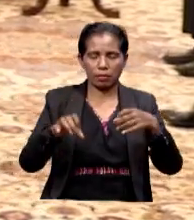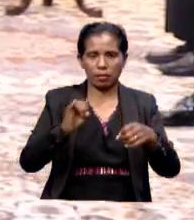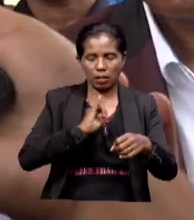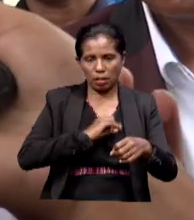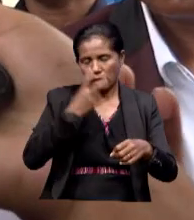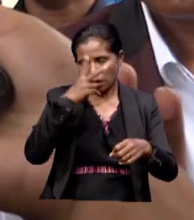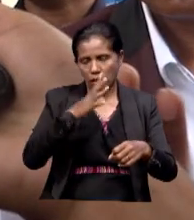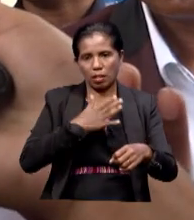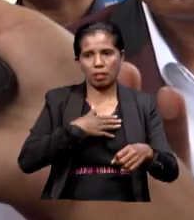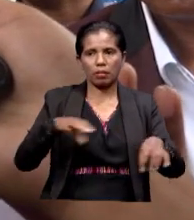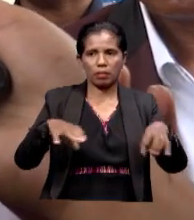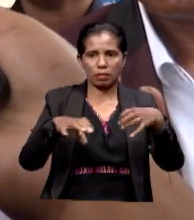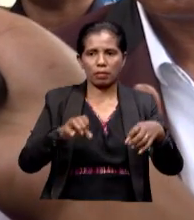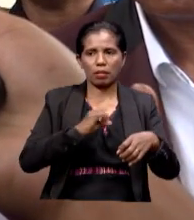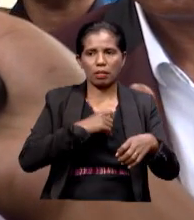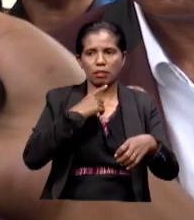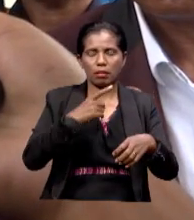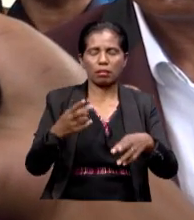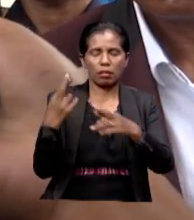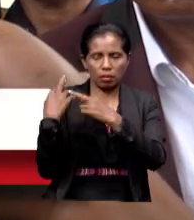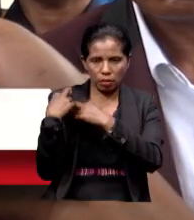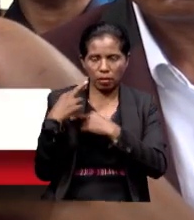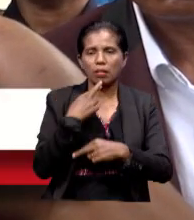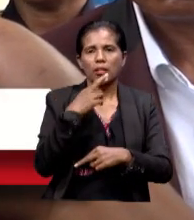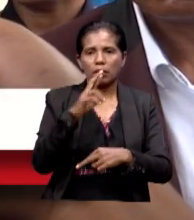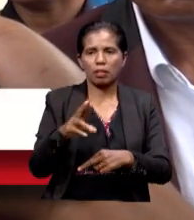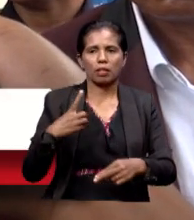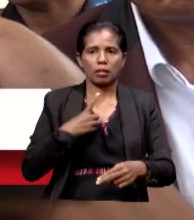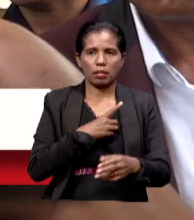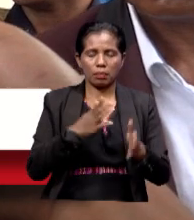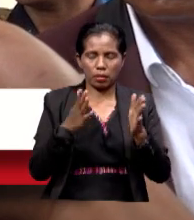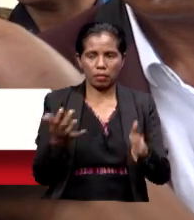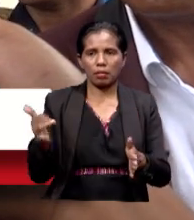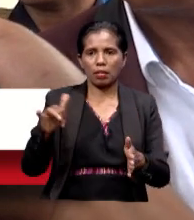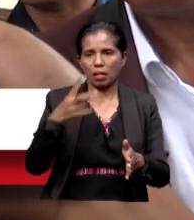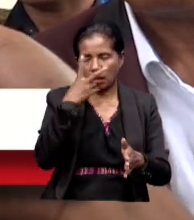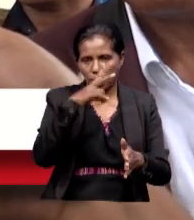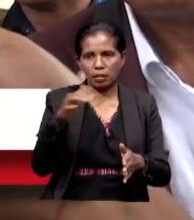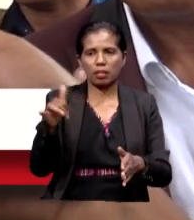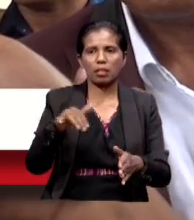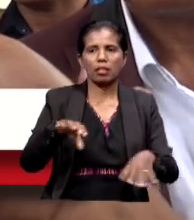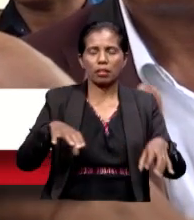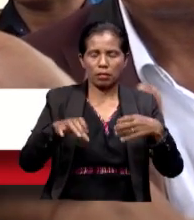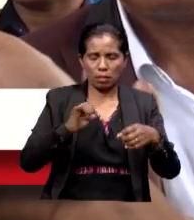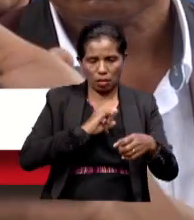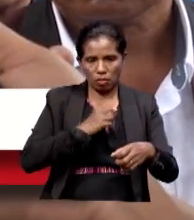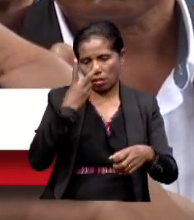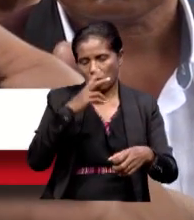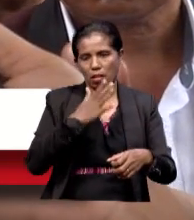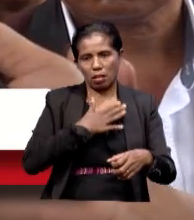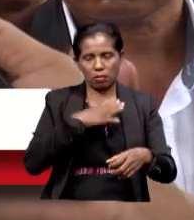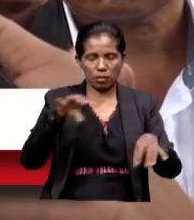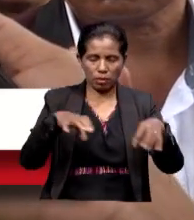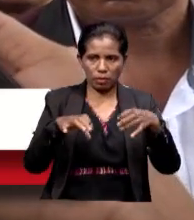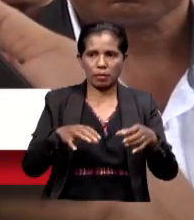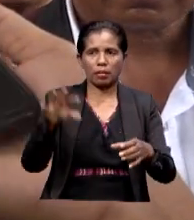serviço. Da hoteta, nia resposta magne. Declio, deputado Serrares, ele no serviço, ao Areal no serviço.